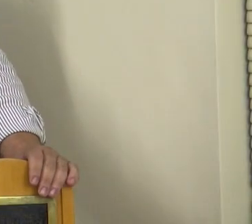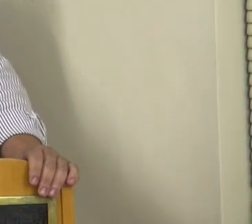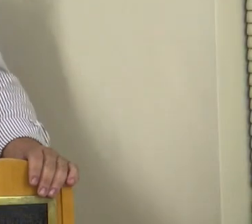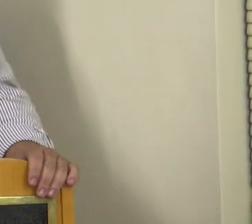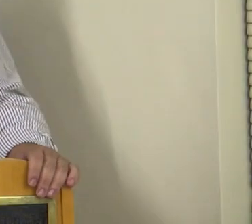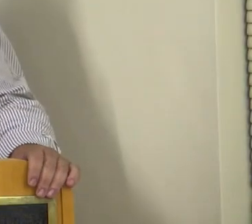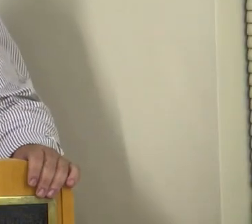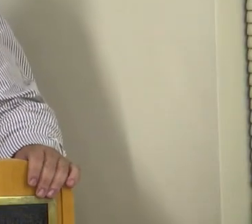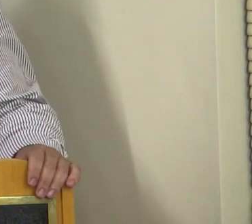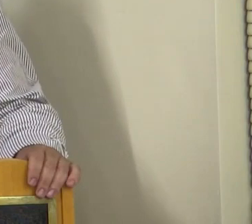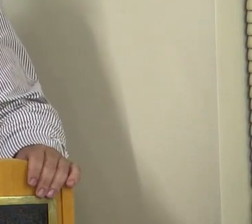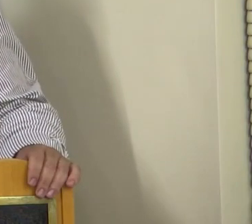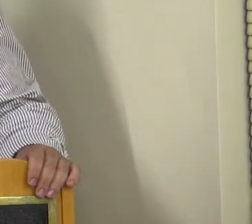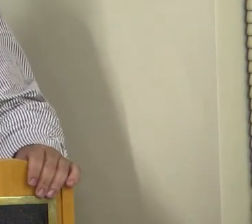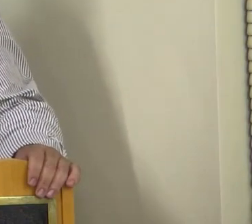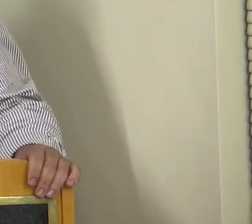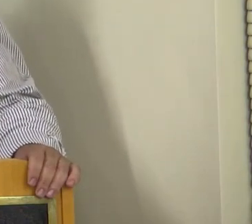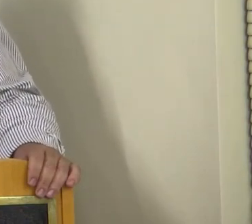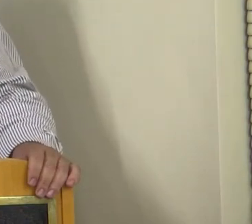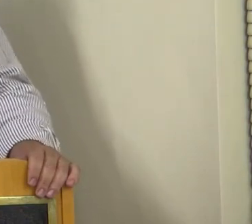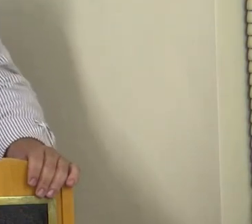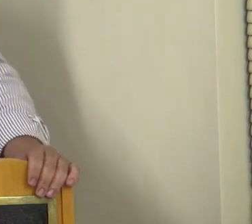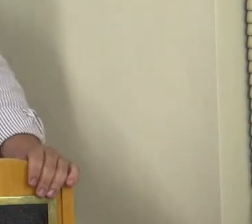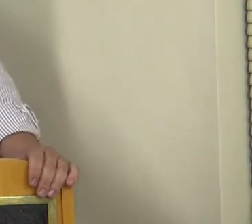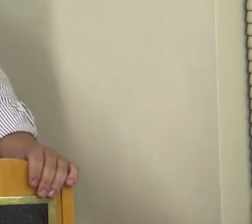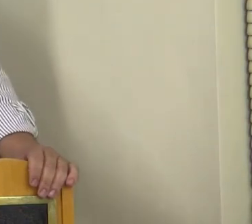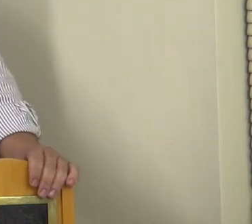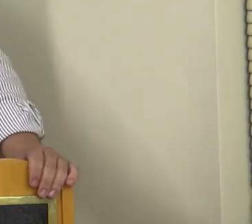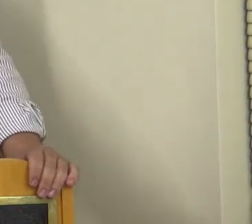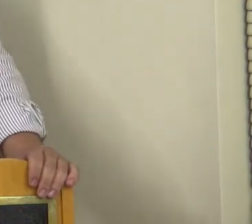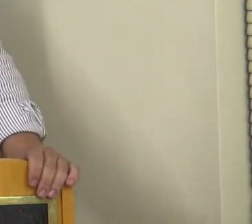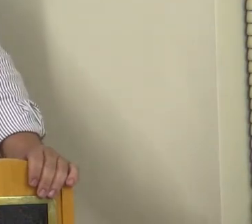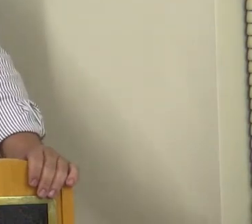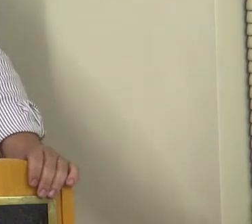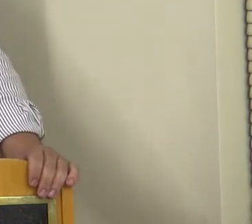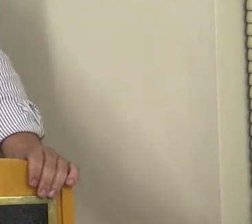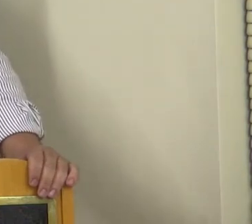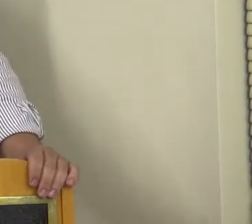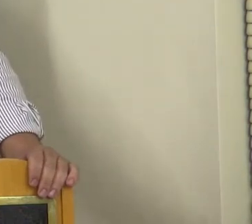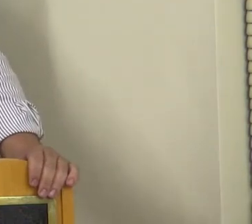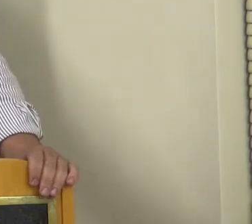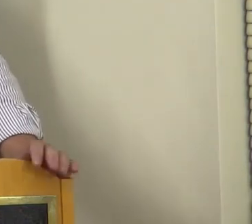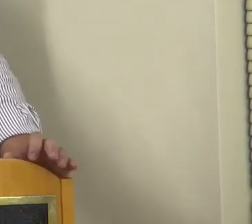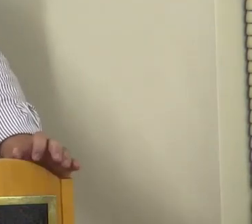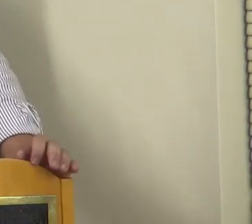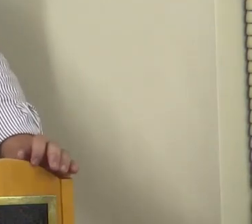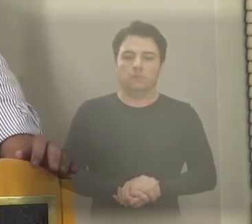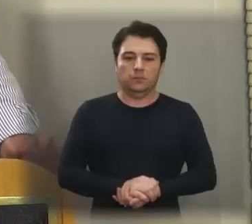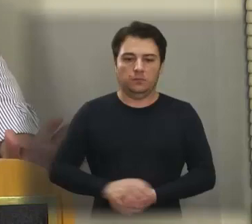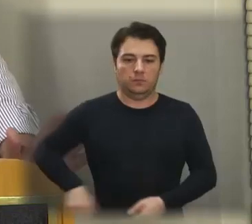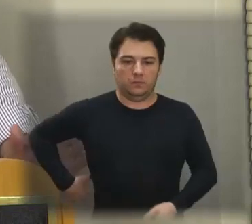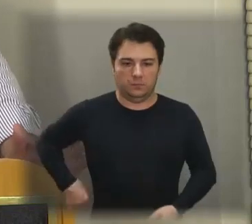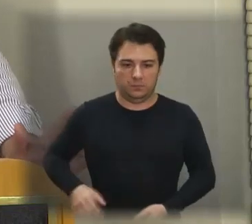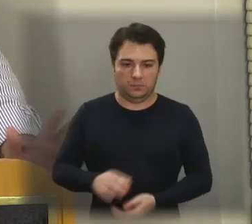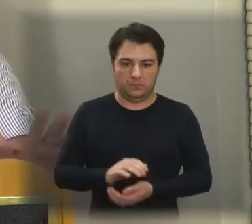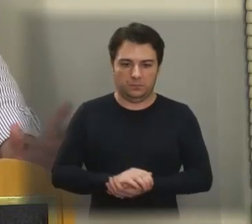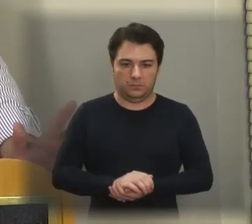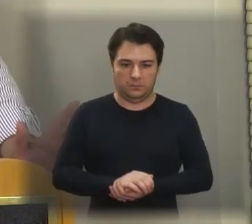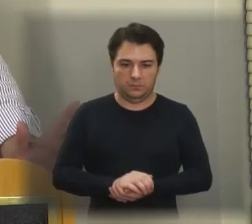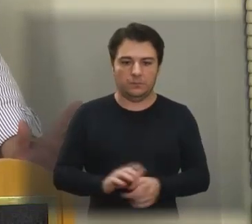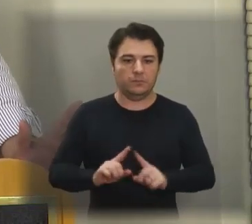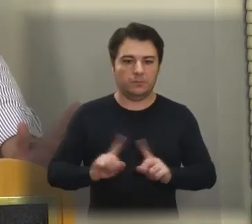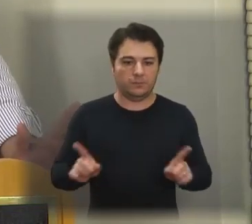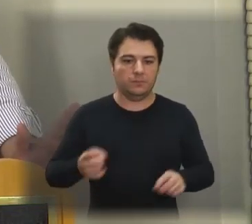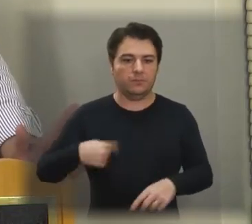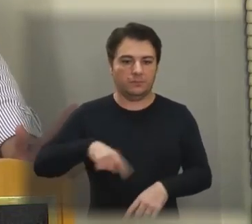é cinco de ver se consigo ver por aqui 5.58 onde é a Piratininga Assim quantos 62 e